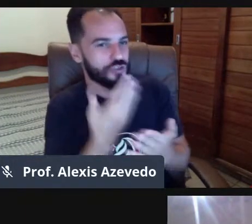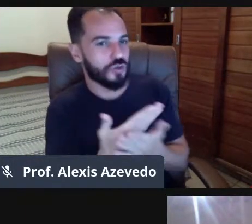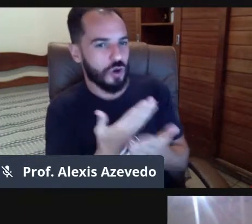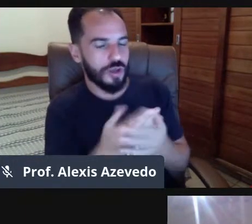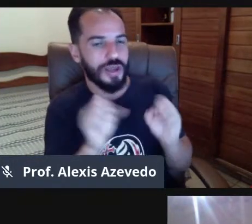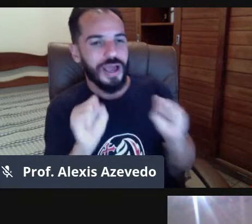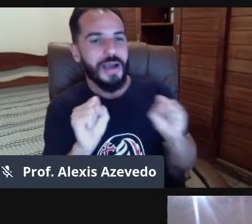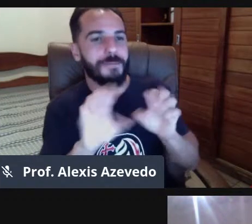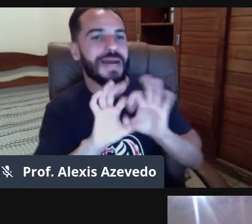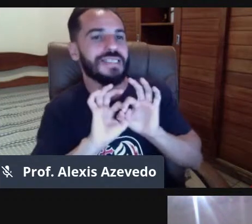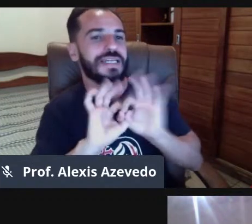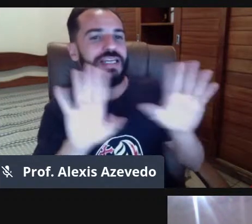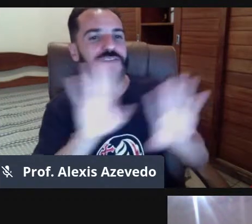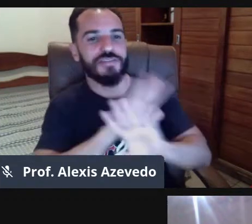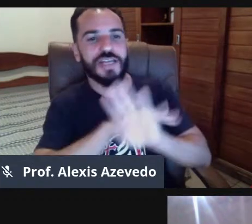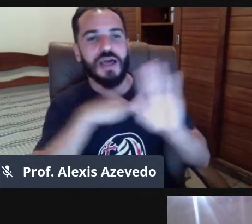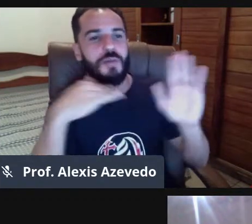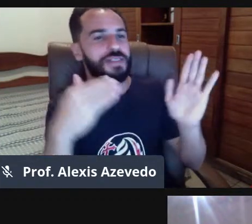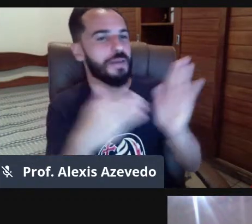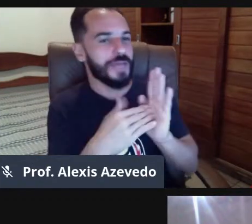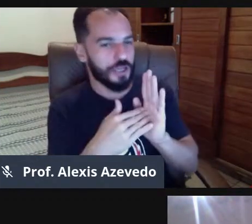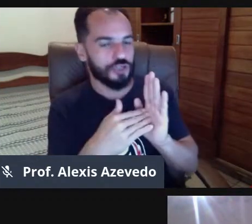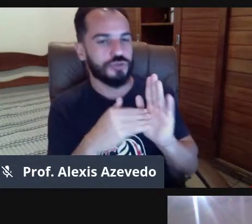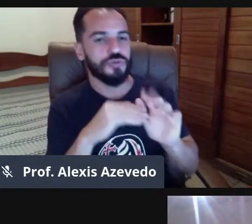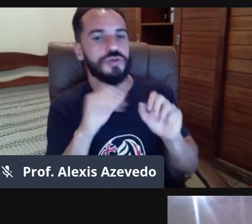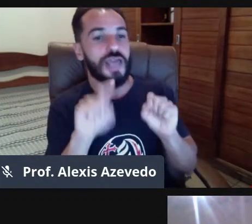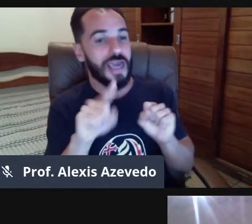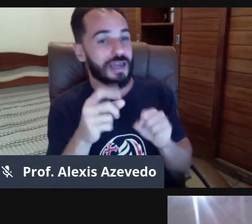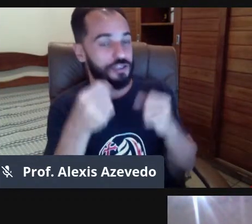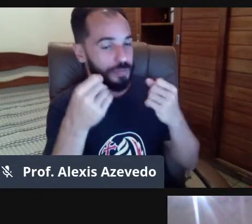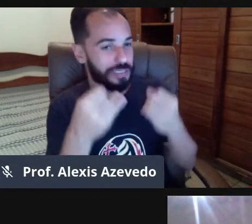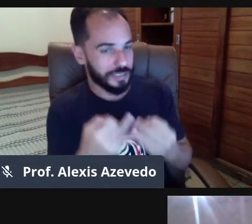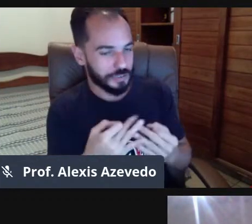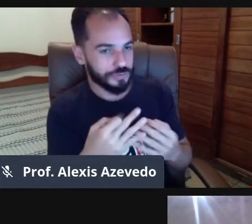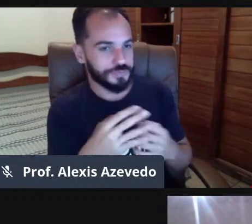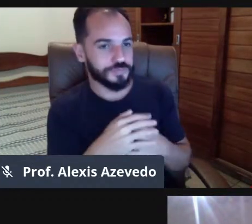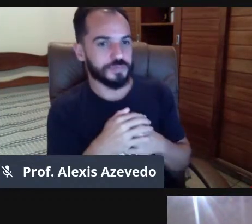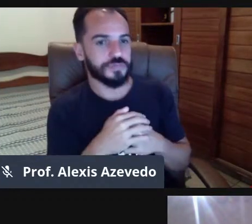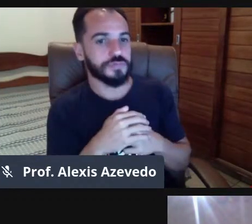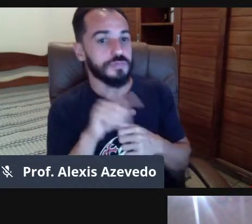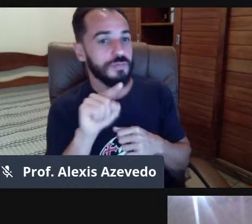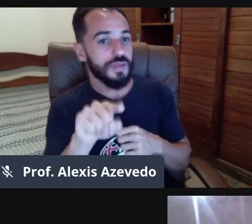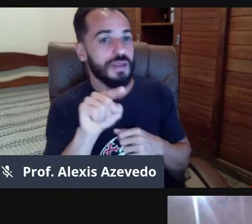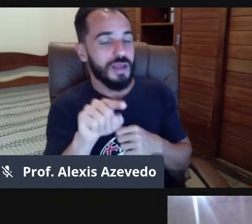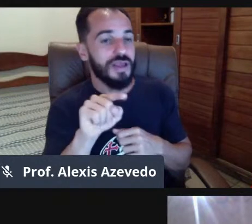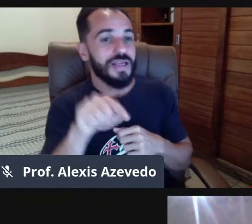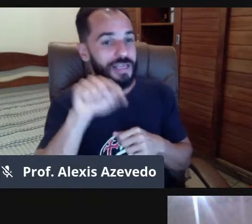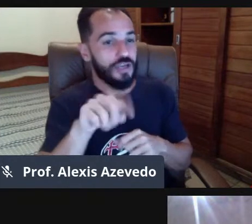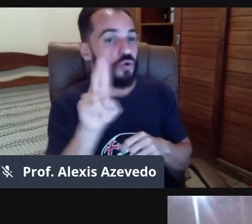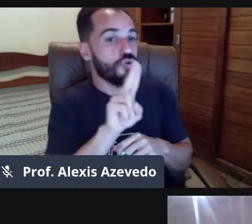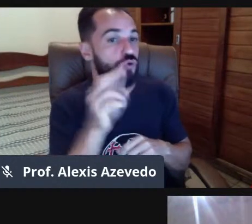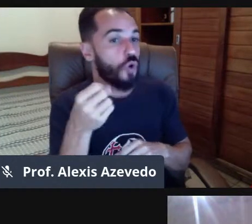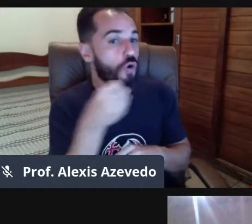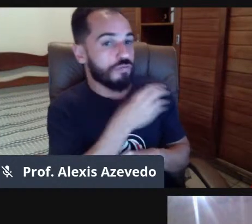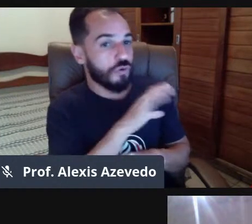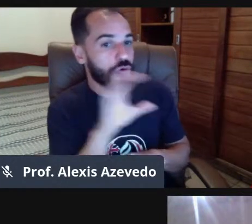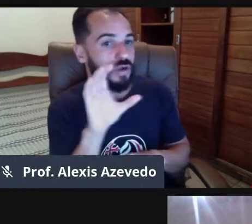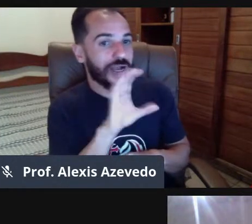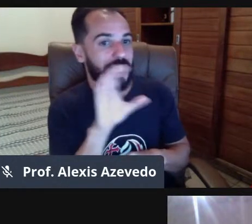toda a academia, né? Então, o que eu estou querendo dizer aqui é que esse canal foi criado